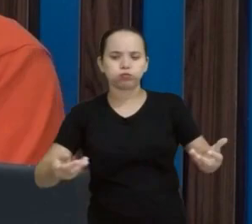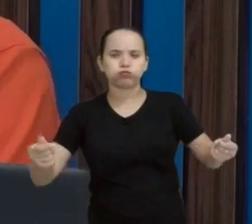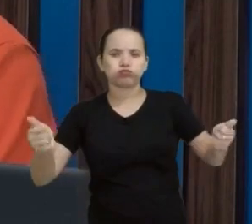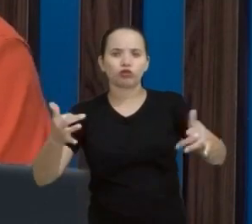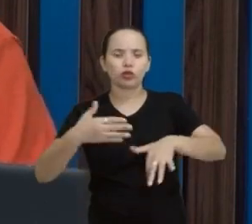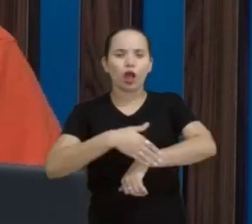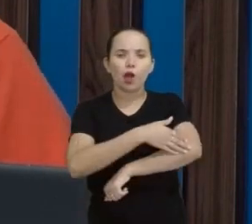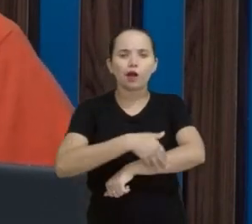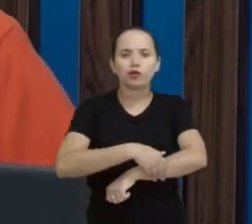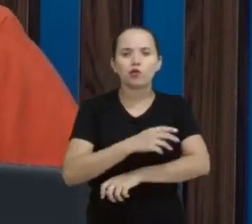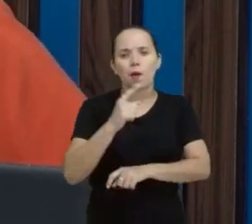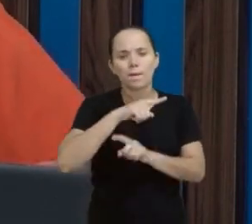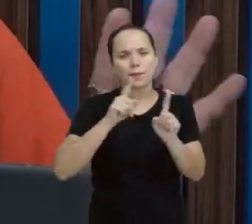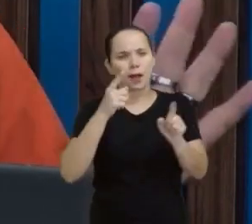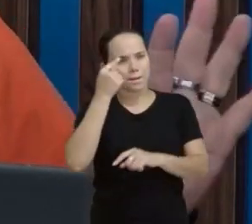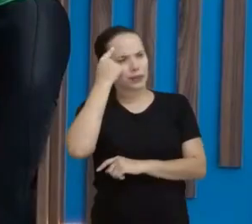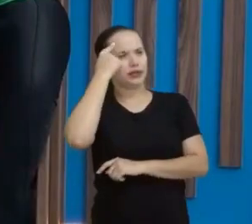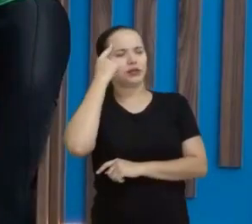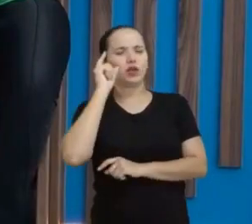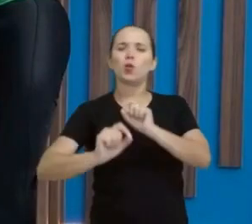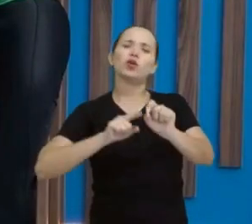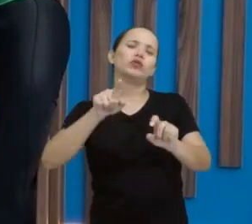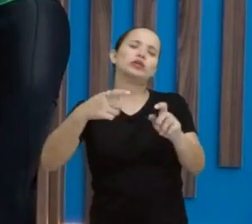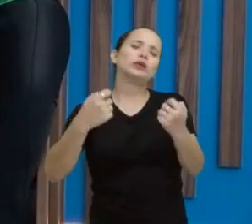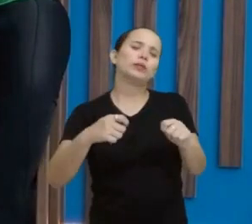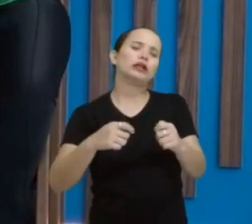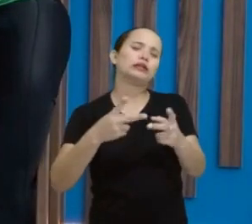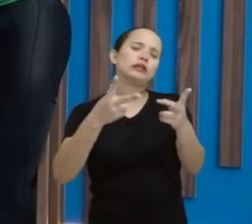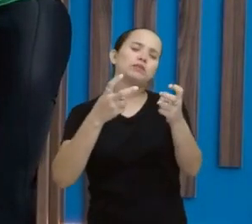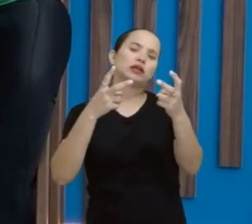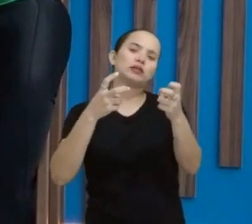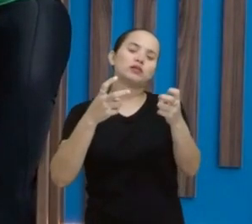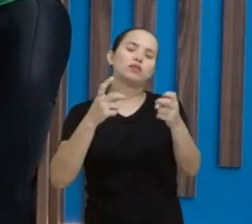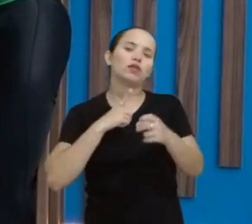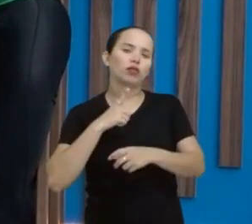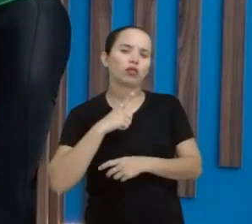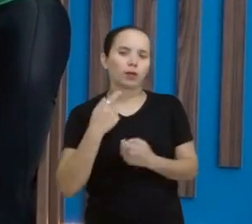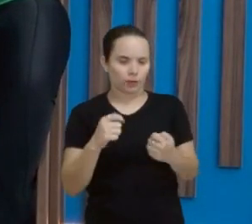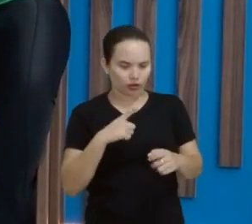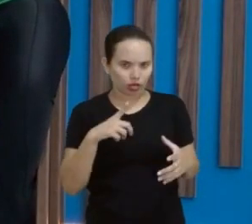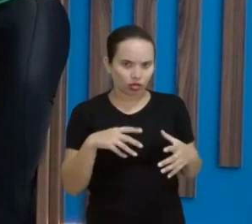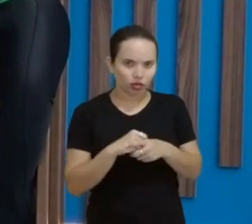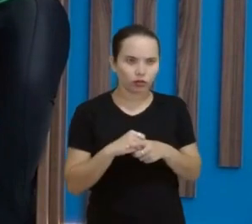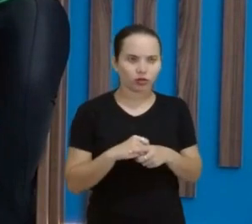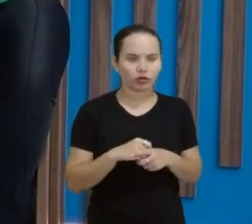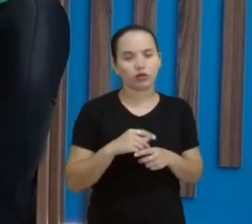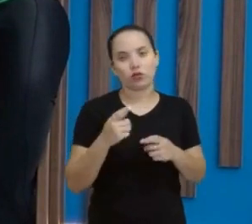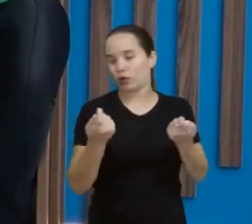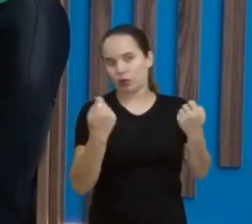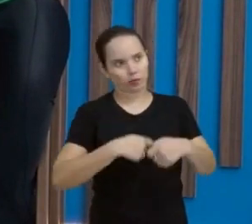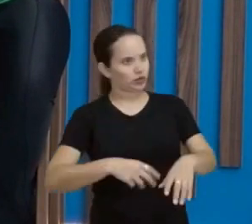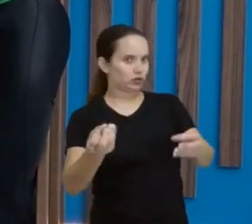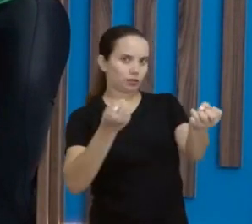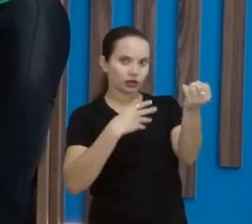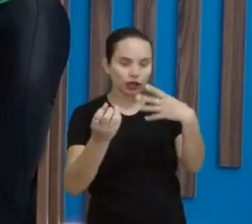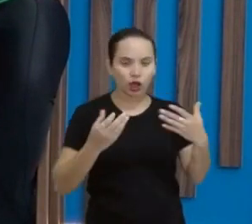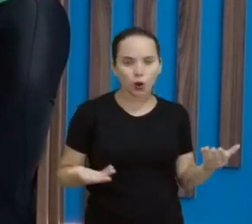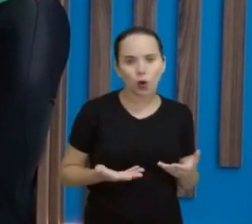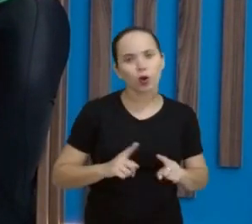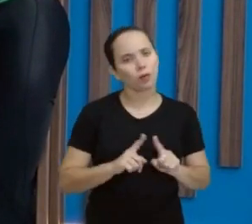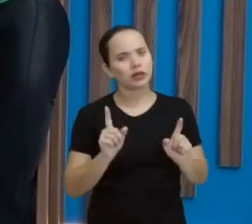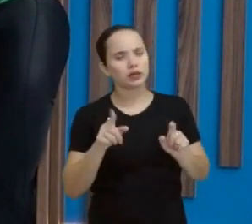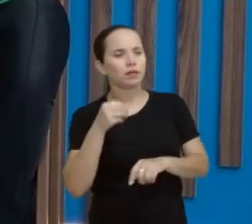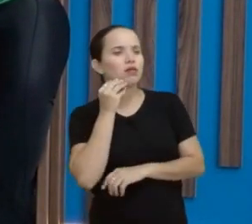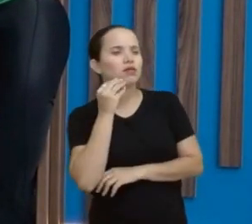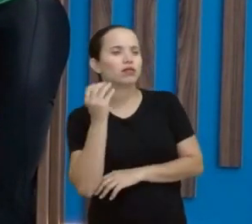no Conecta Recife. Não é aquele desafio que tem que mandar para a gente agora, mas já é uma coisa para tentar inovar, não? Exatamente. Como a gente viu,